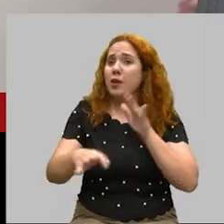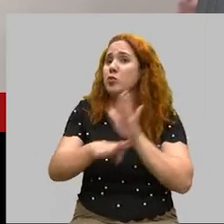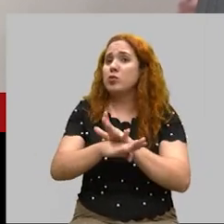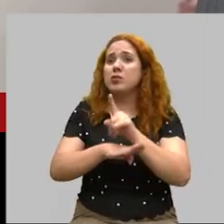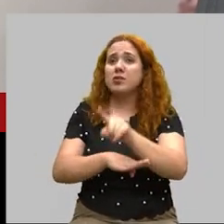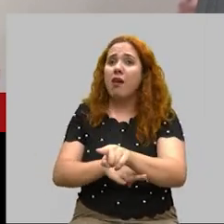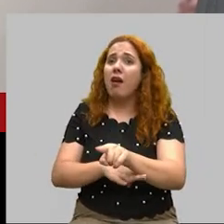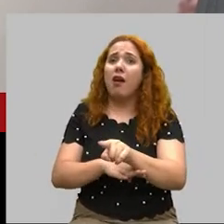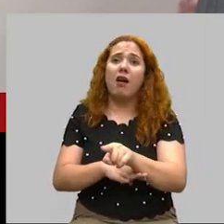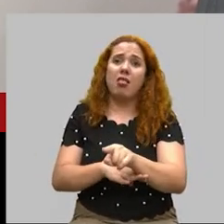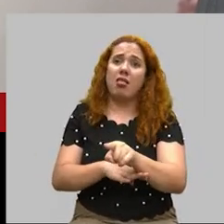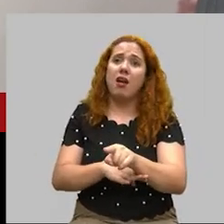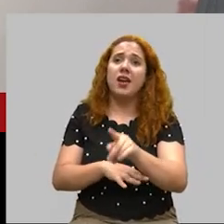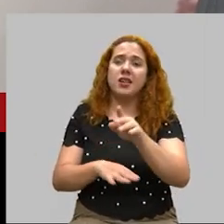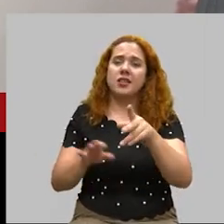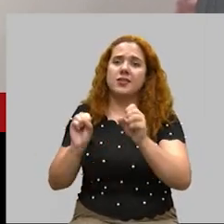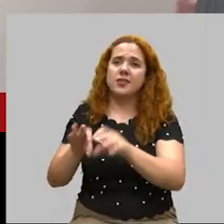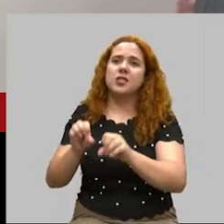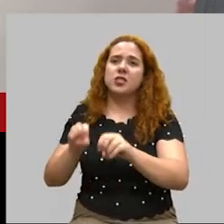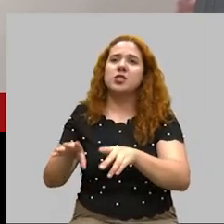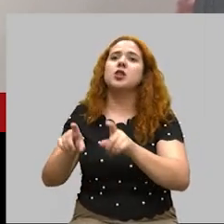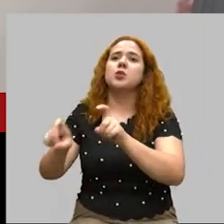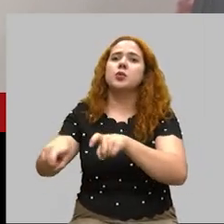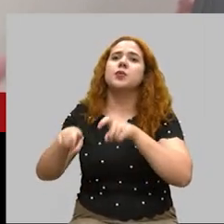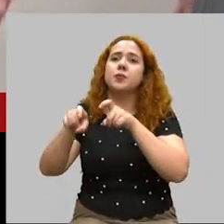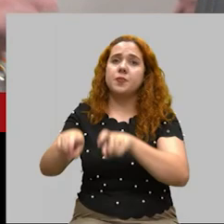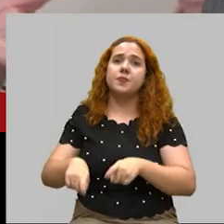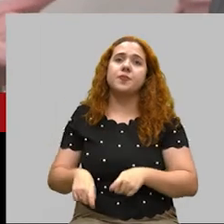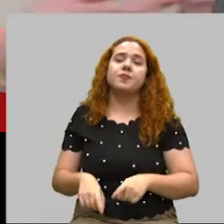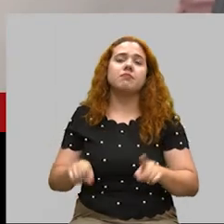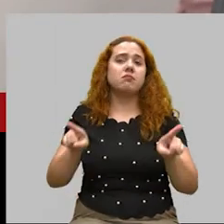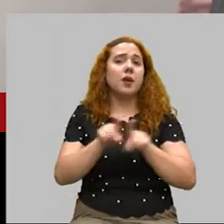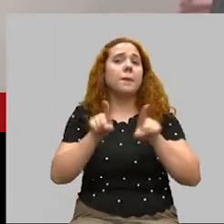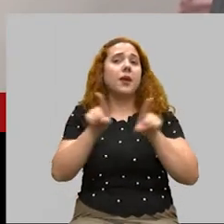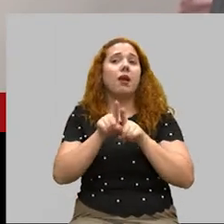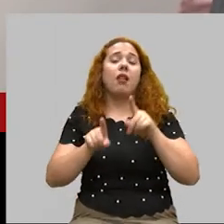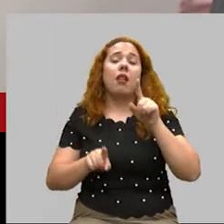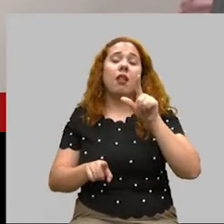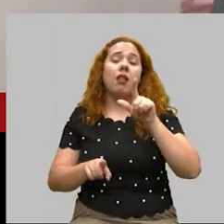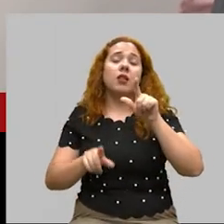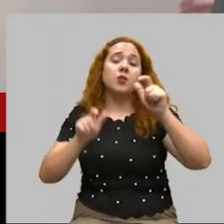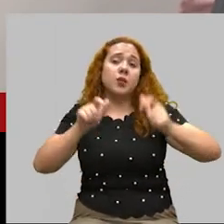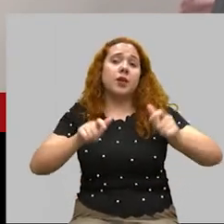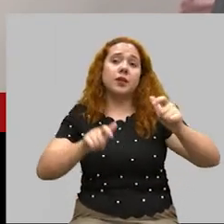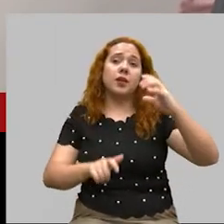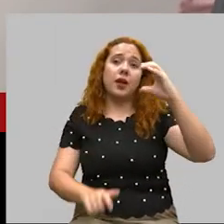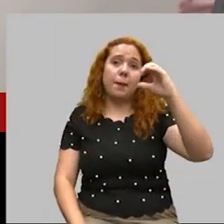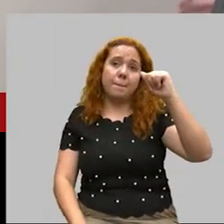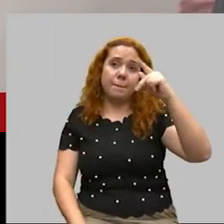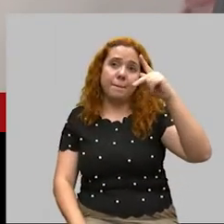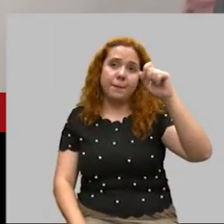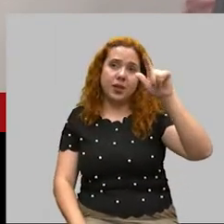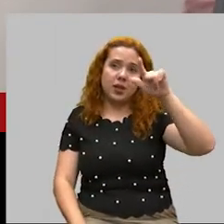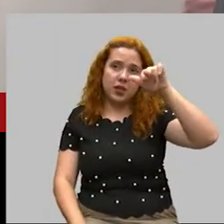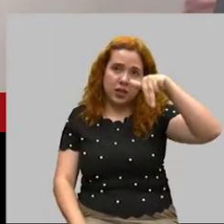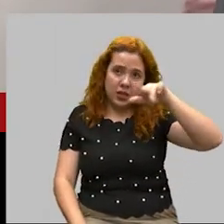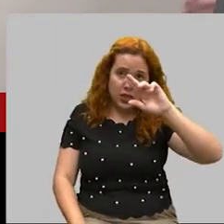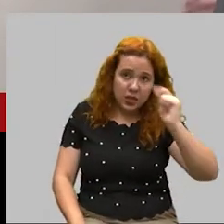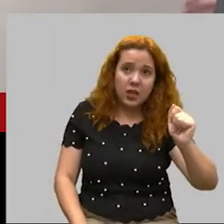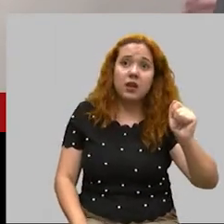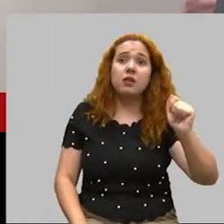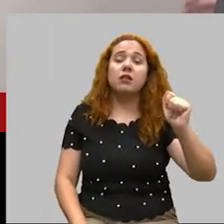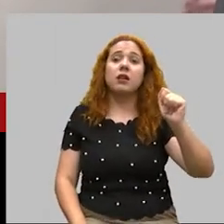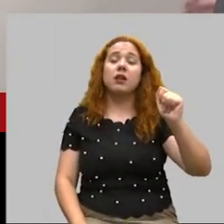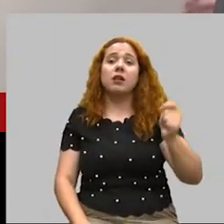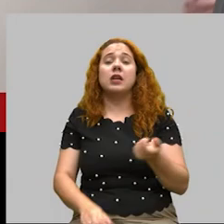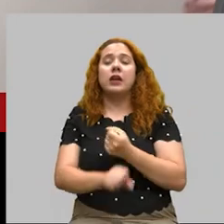Capelinha acho que duas ou três semanas lá em Capelinha Qual foi o relato que nós tivemos das crianças que levantam